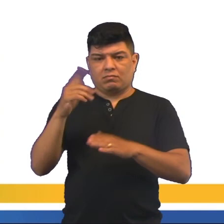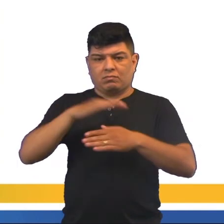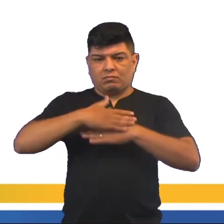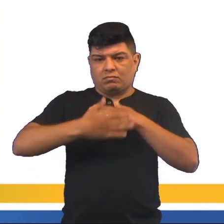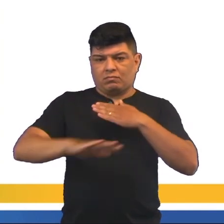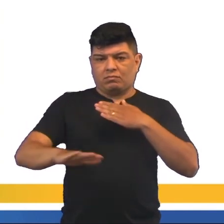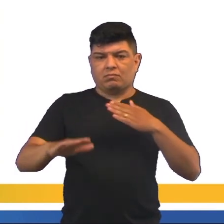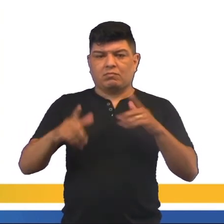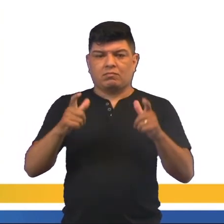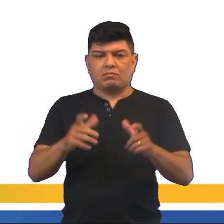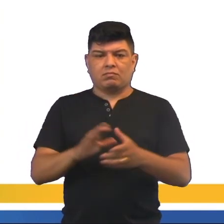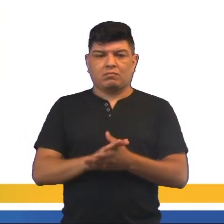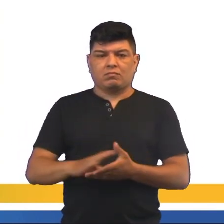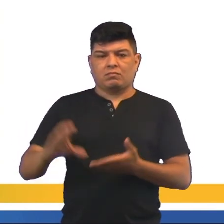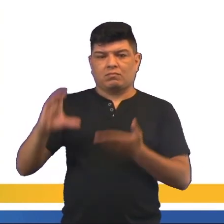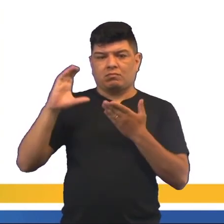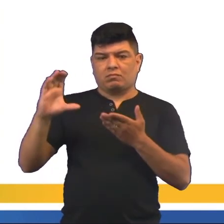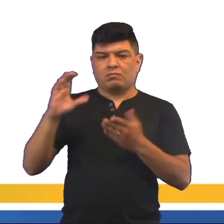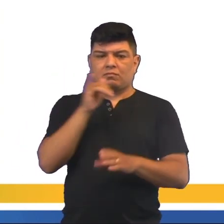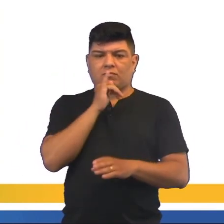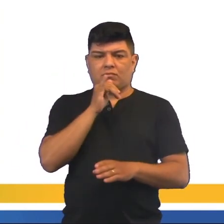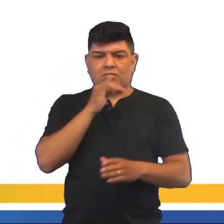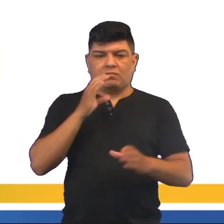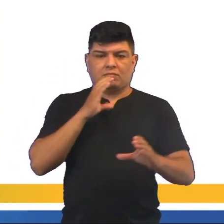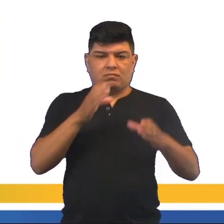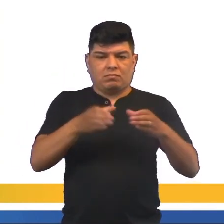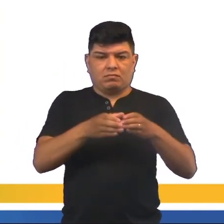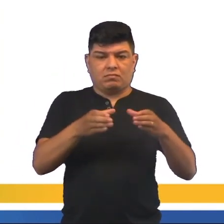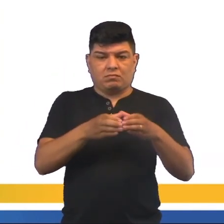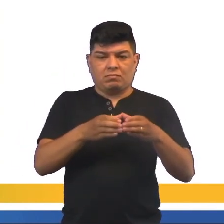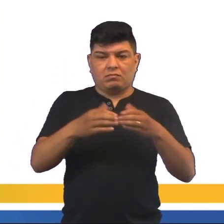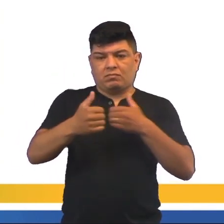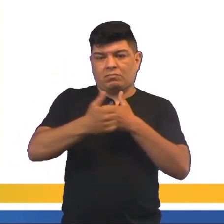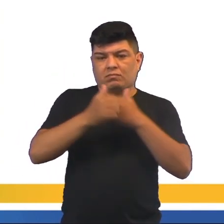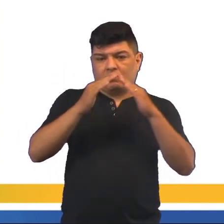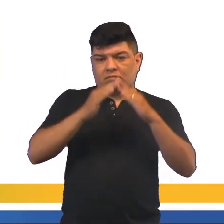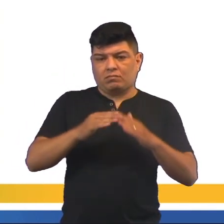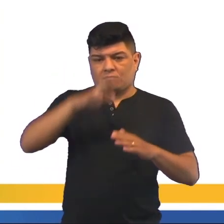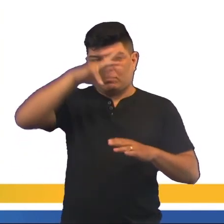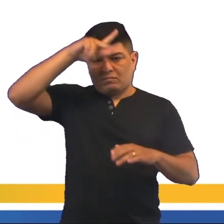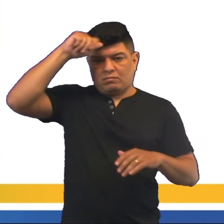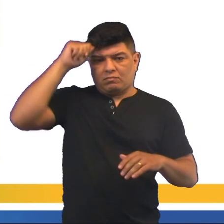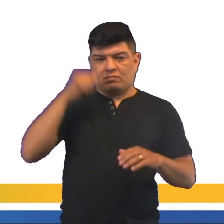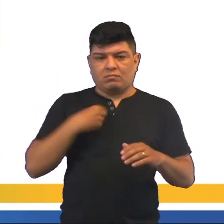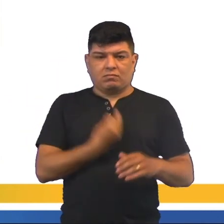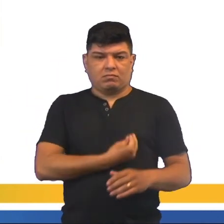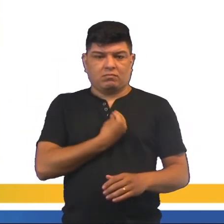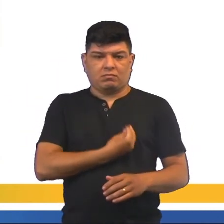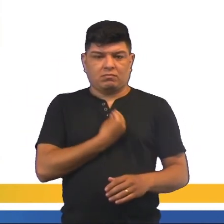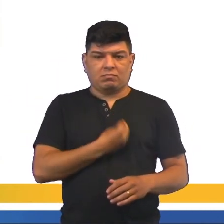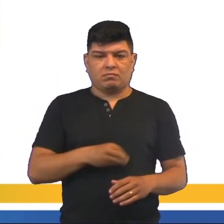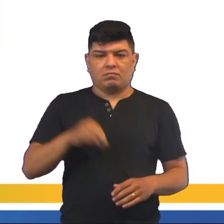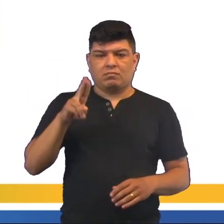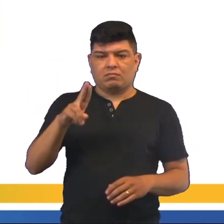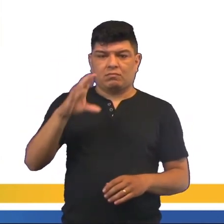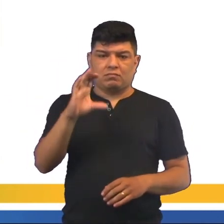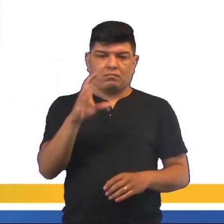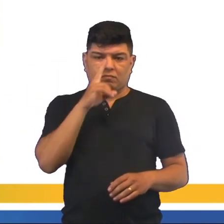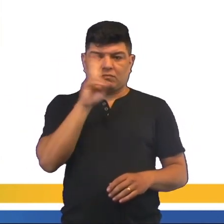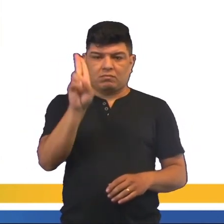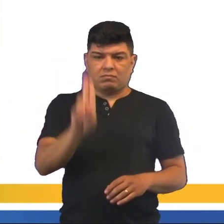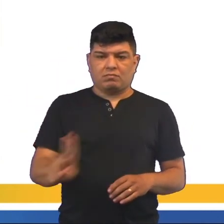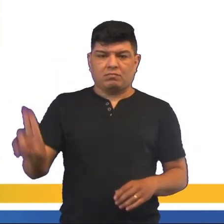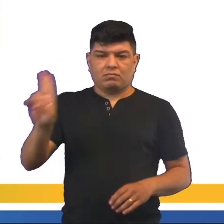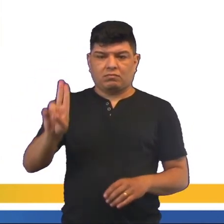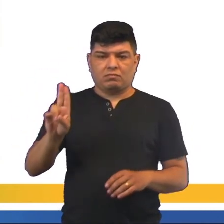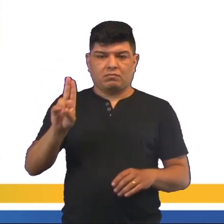de degradação do ambiente. Letra C, há exemplos de comunidades ribeirinhas na Amazônia que sobrevivem dentro